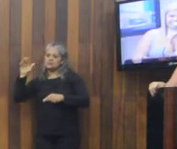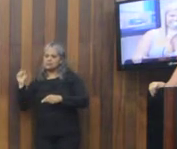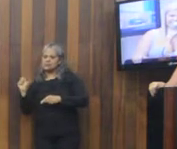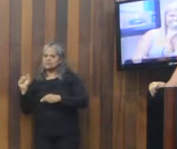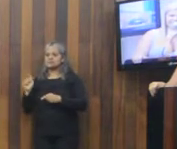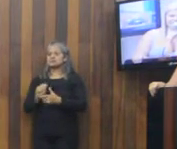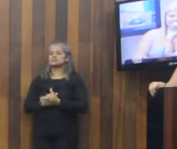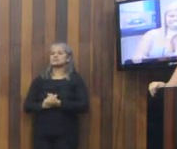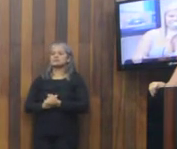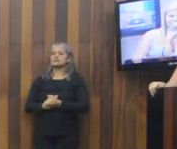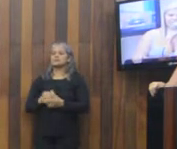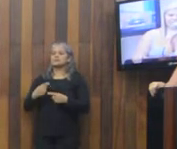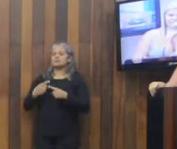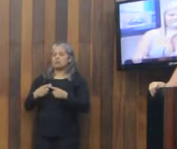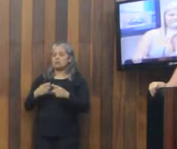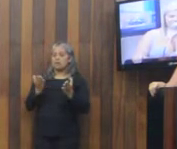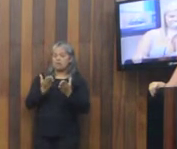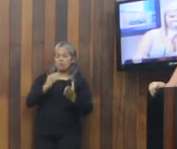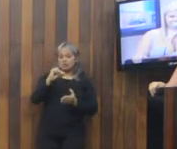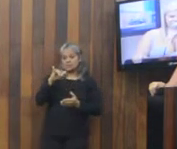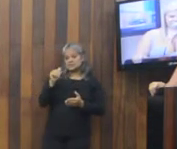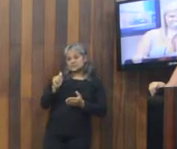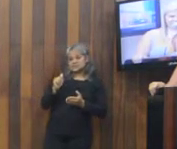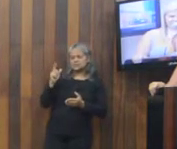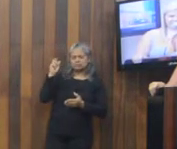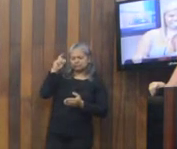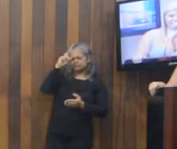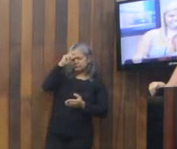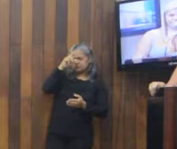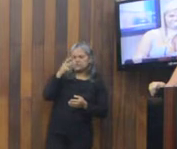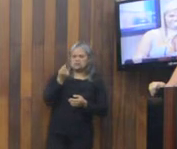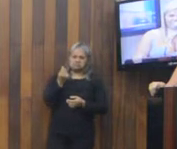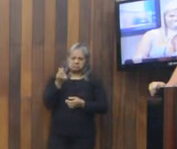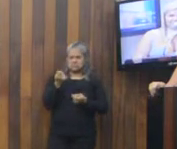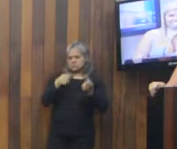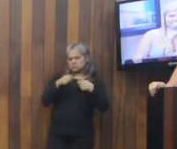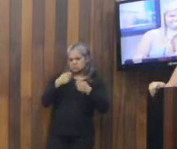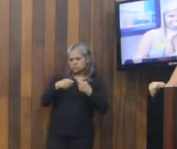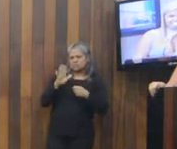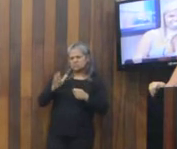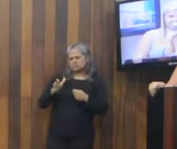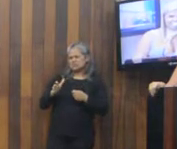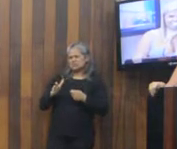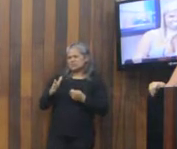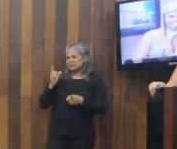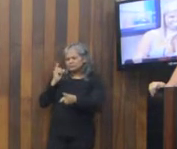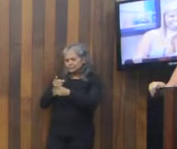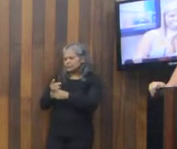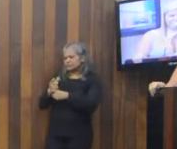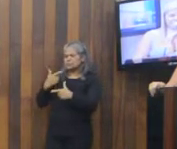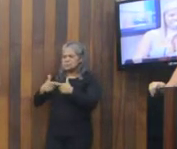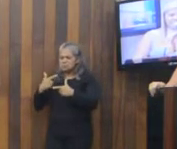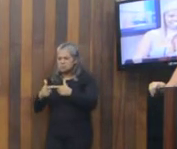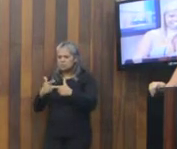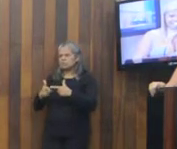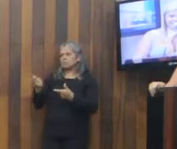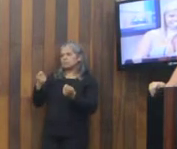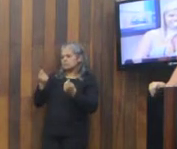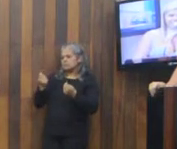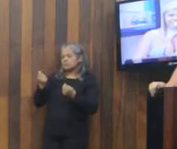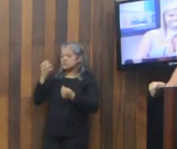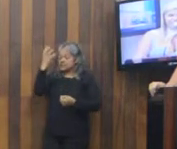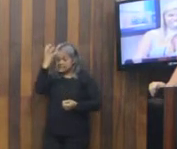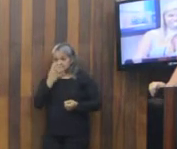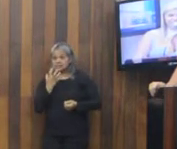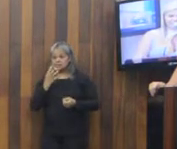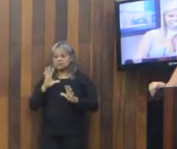a CIA atravessa um momento de muita dificuldade financeira, eu já peguei a CIA com certos problemas financeiros muito sérios e